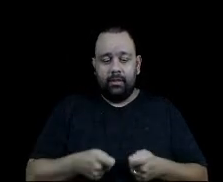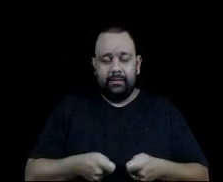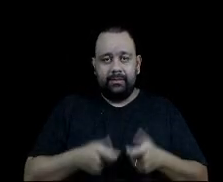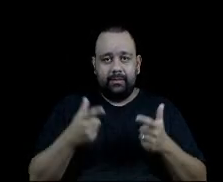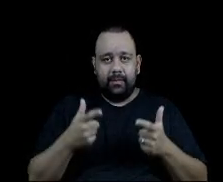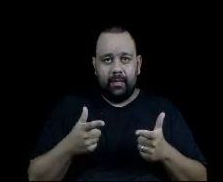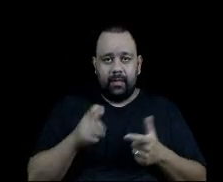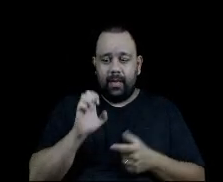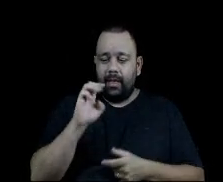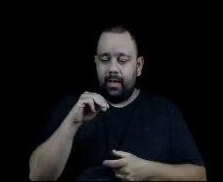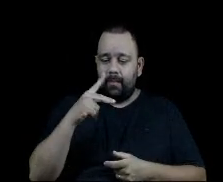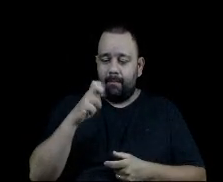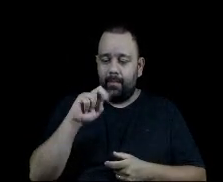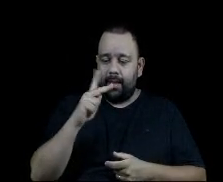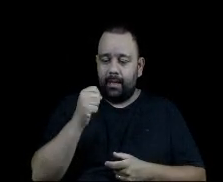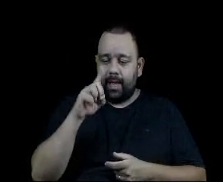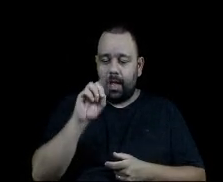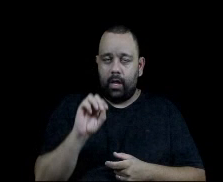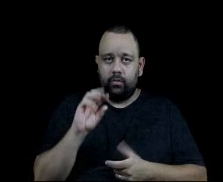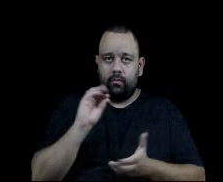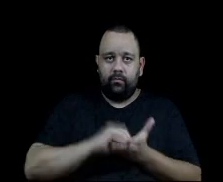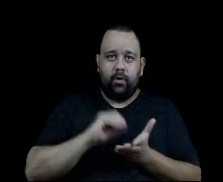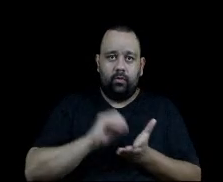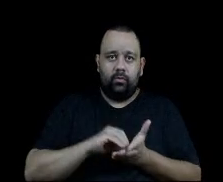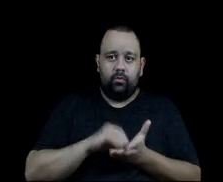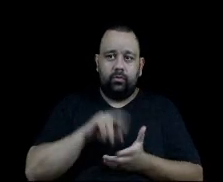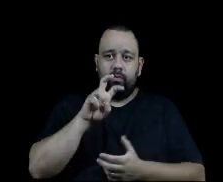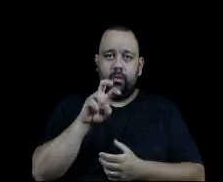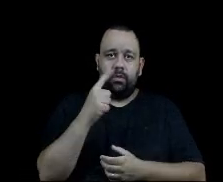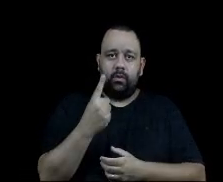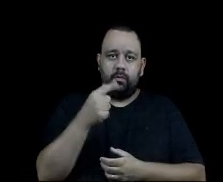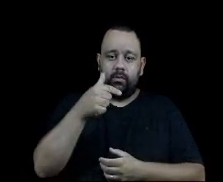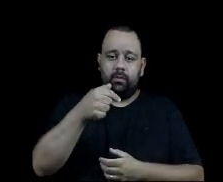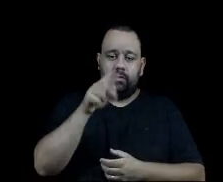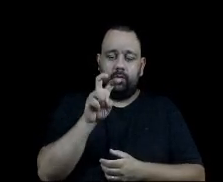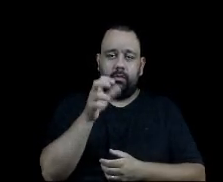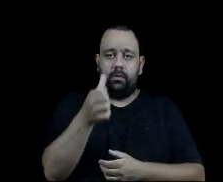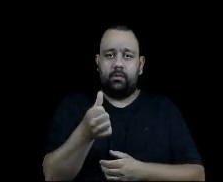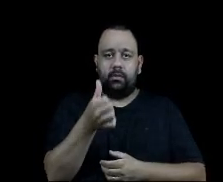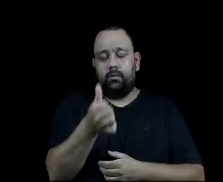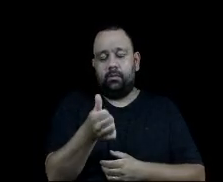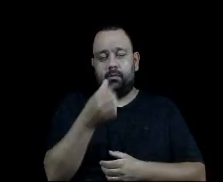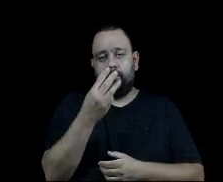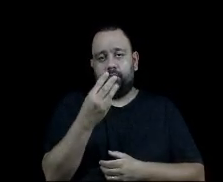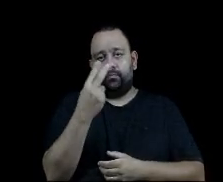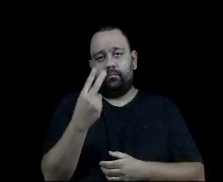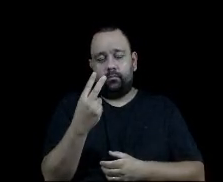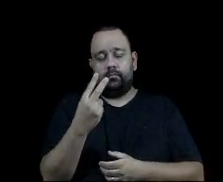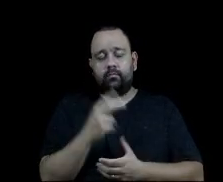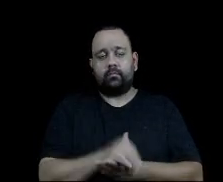89,20% da despesa foi empenhado. Então, faltou empenhar